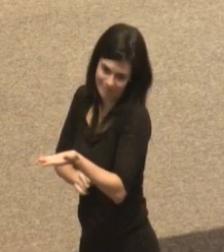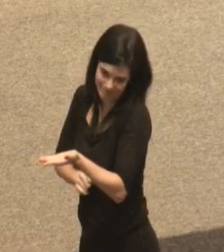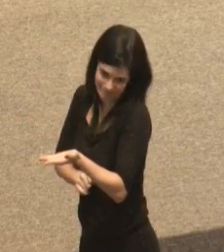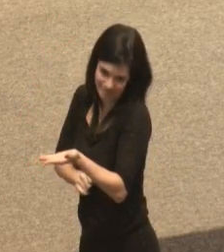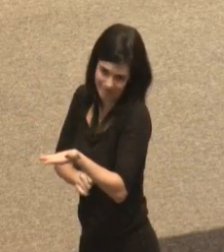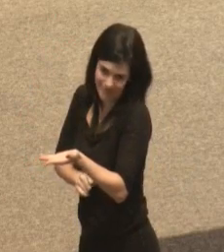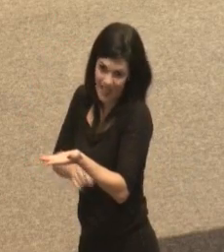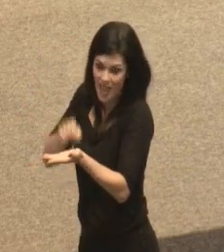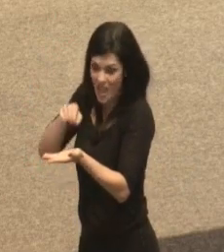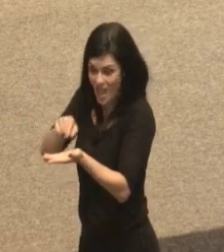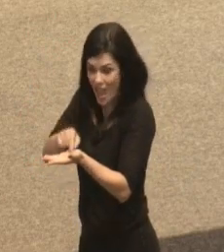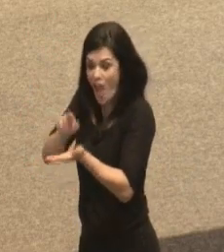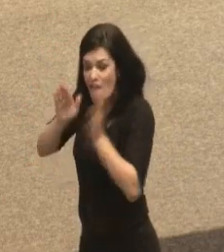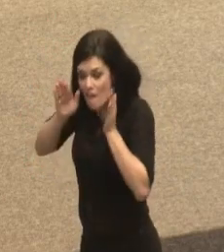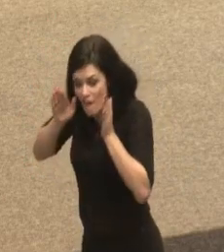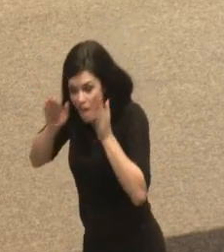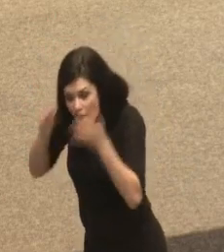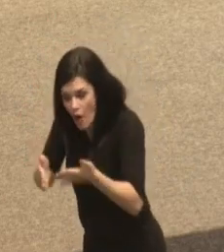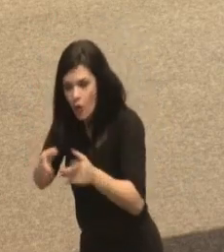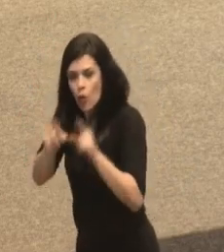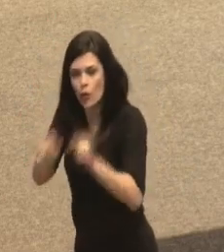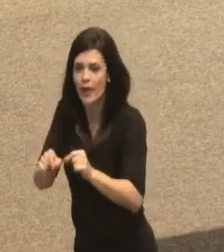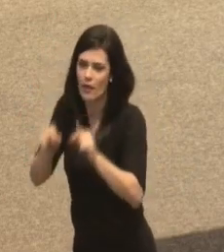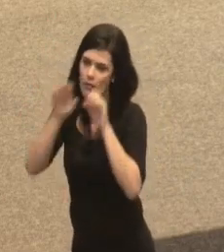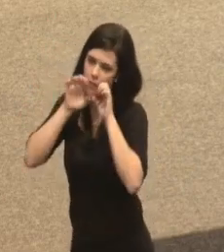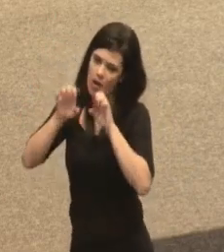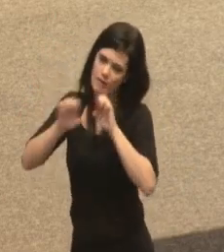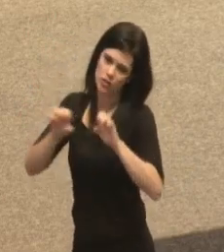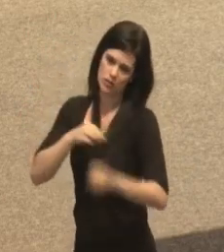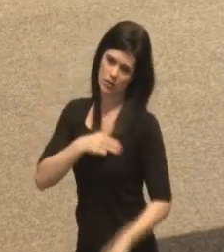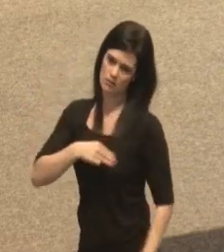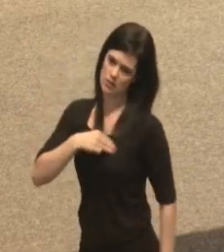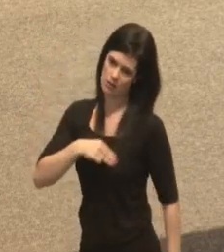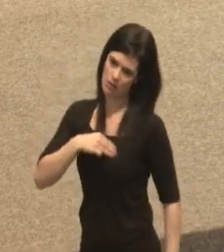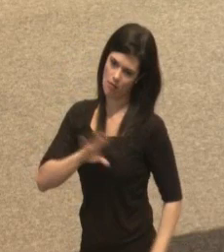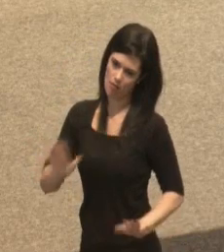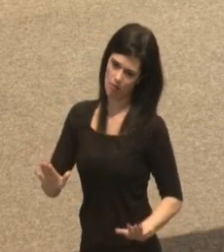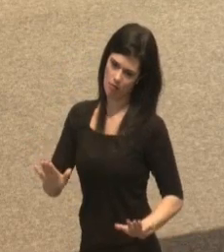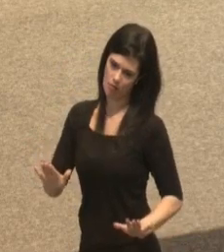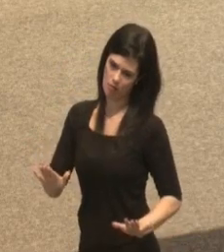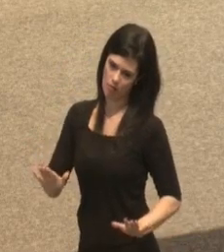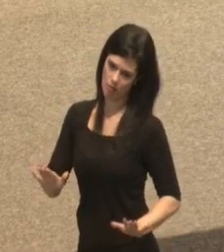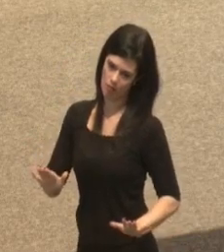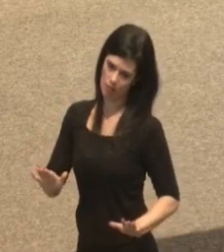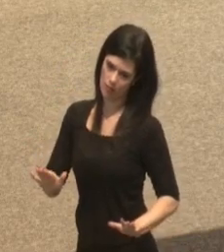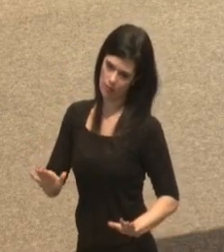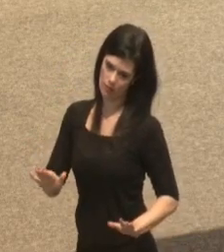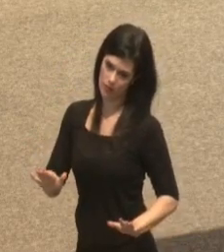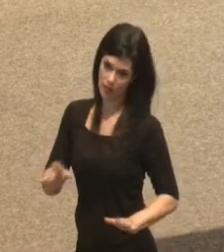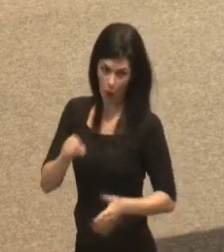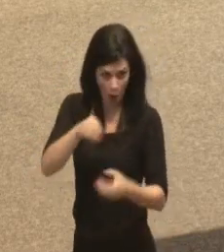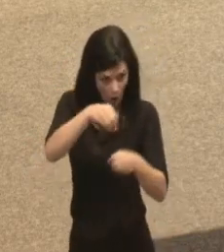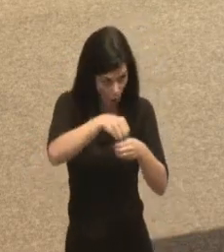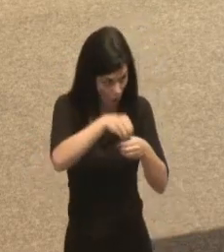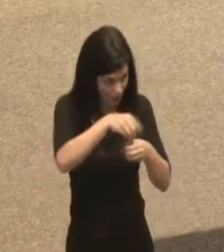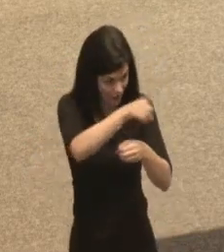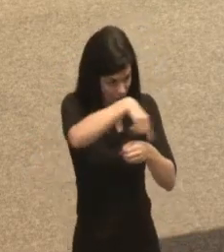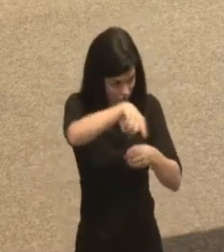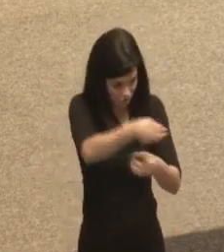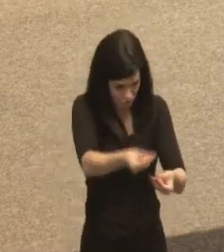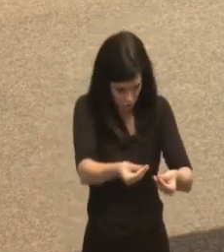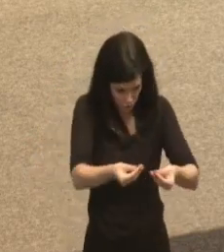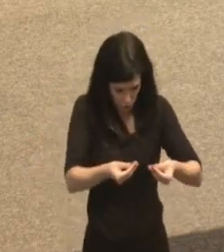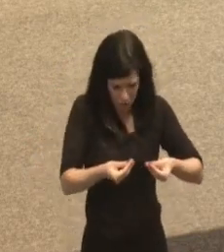usado exclusivamente para a obra do Senhor. Então, essa oferta que você está entregando, nós